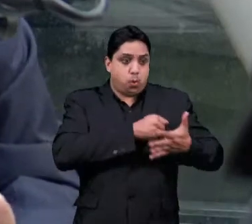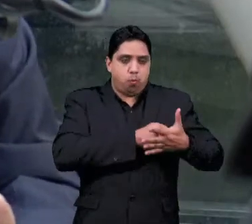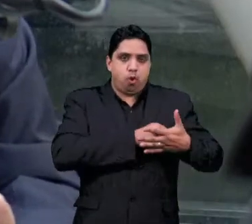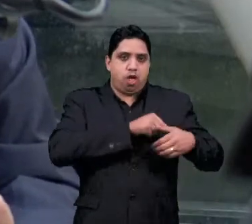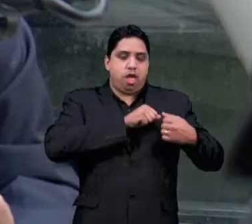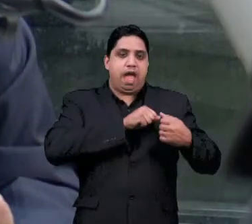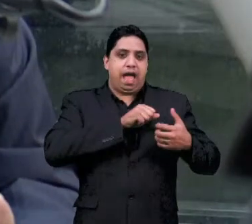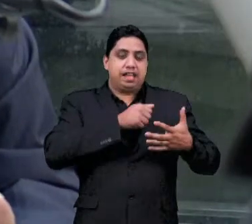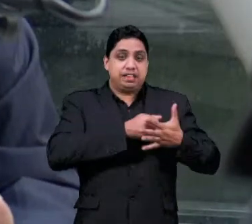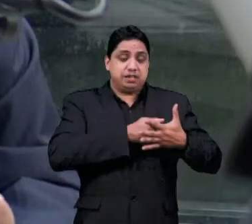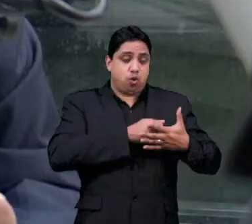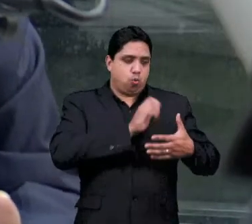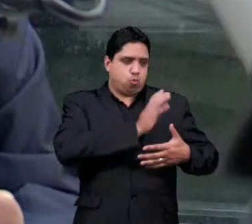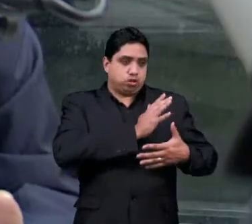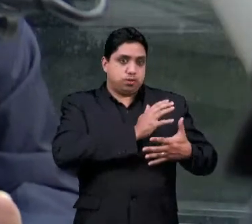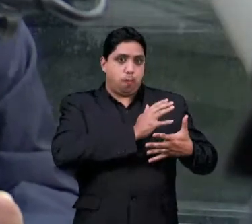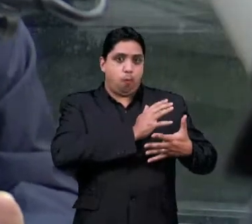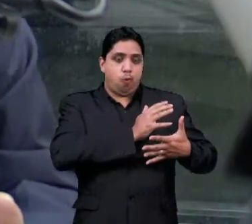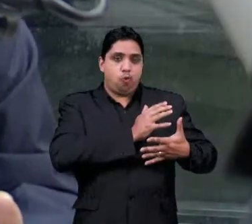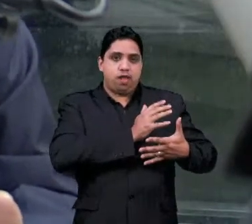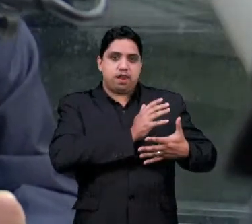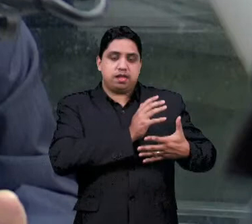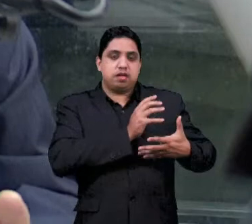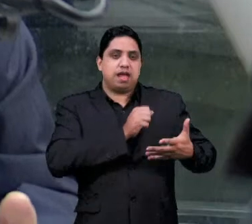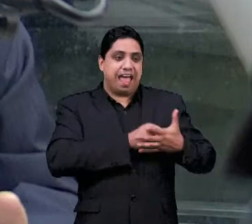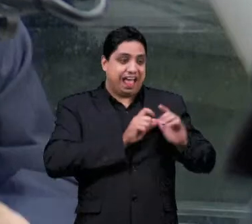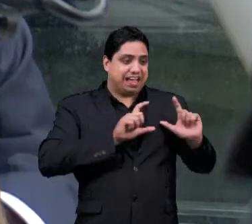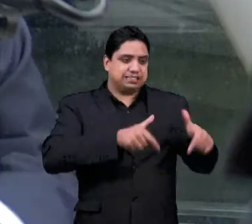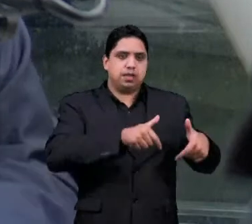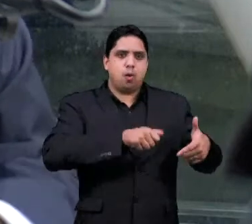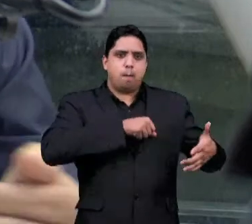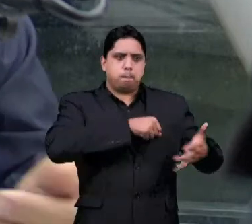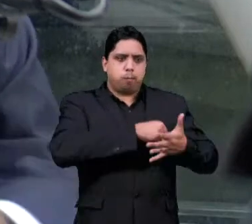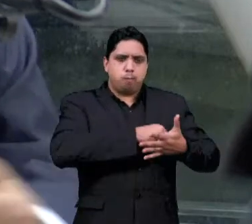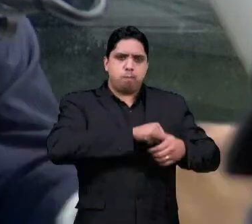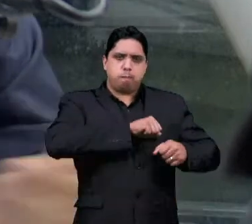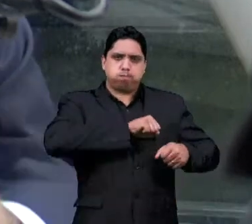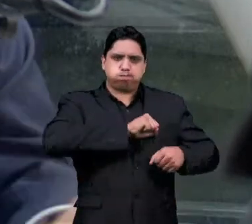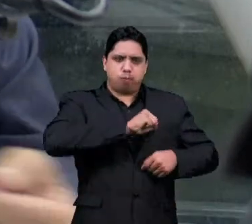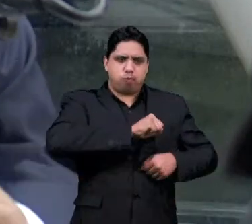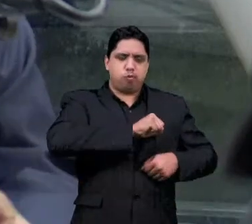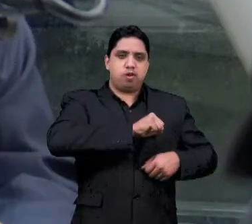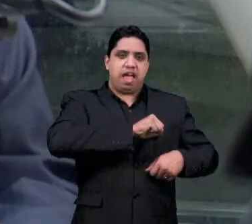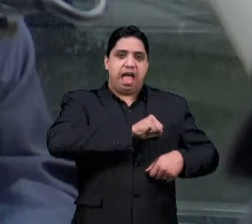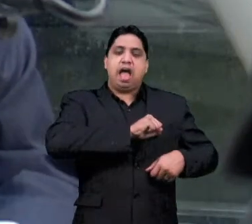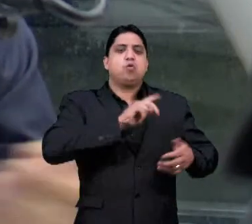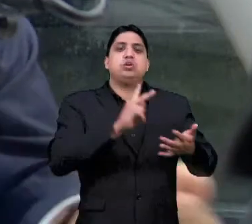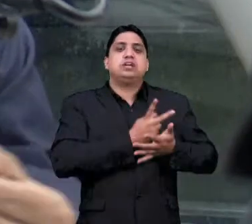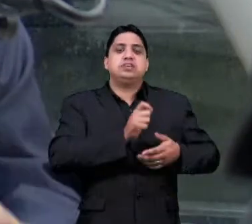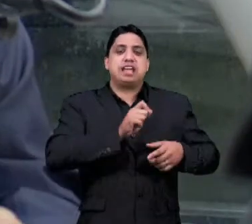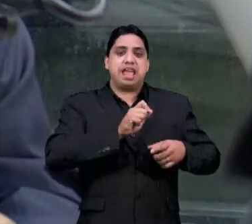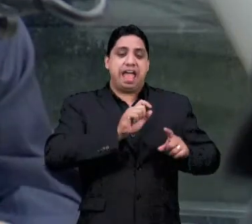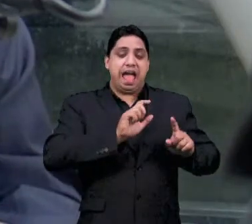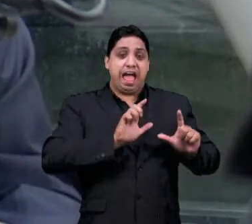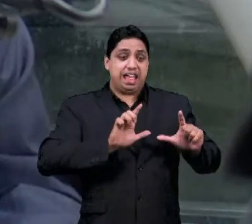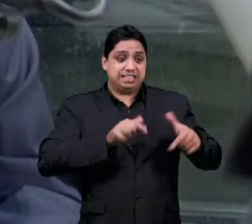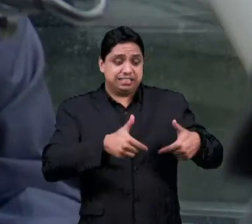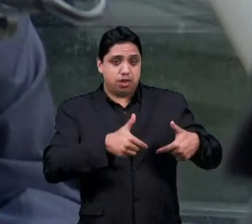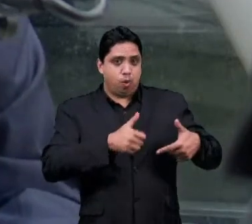aquele órgão que é estimulado, ele dá um retorno para o que está estimulando. Então isso é como se fosse uma retroalimentação, um estimula o